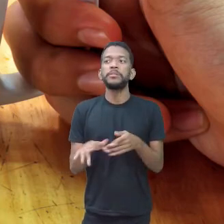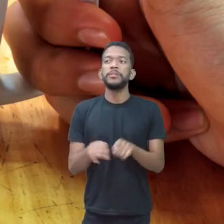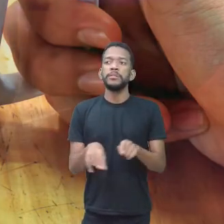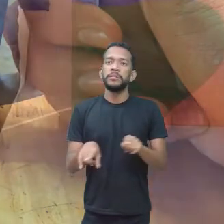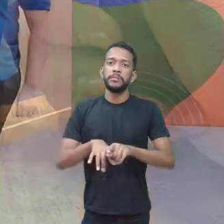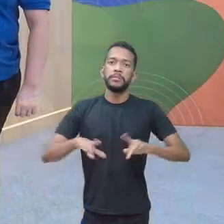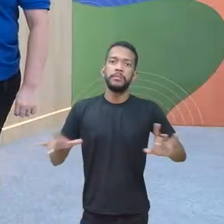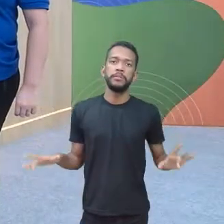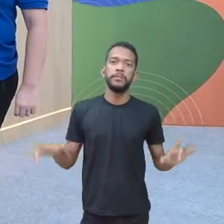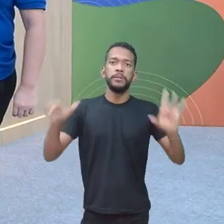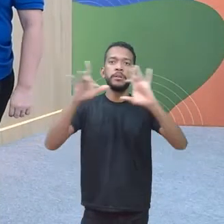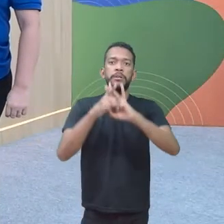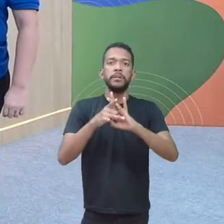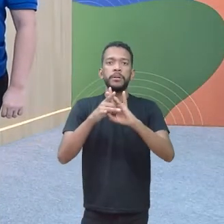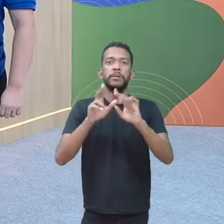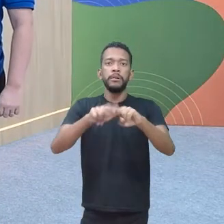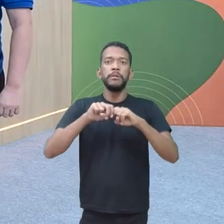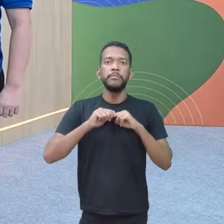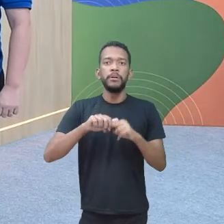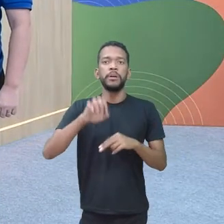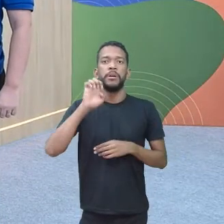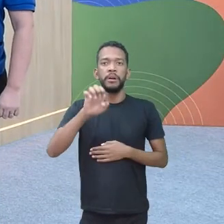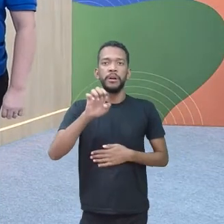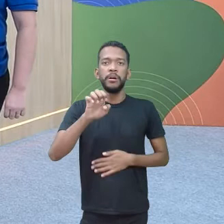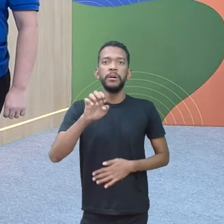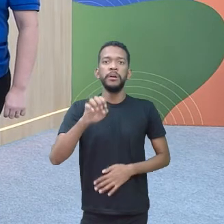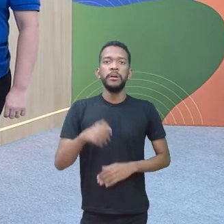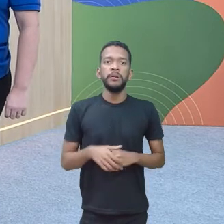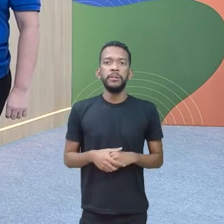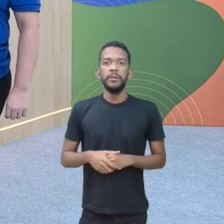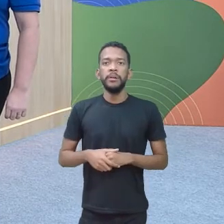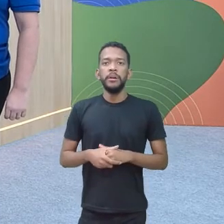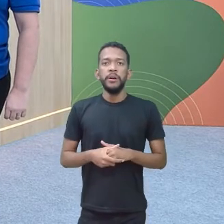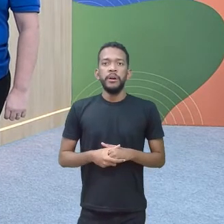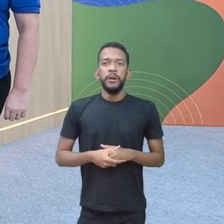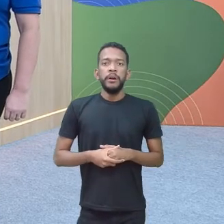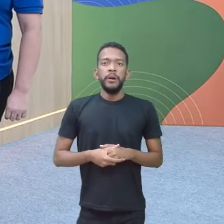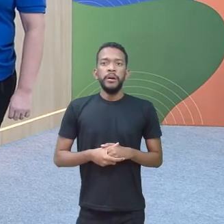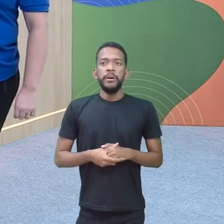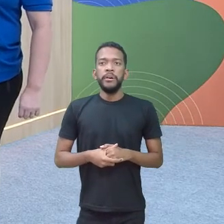ligada aí pela letrinha E, não é? Com som de I.